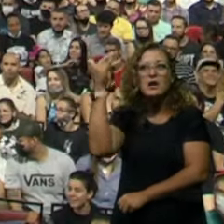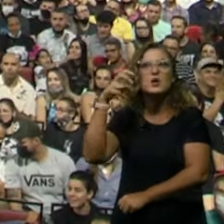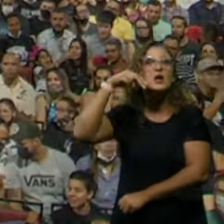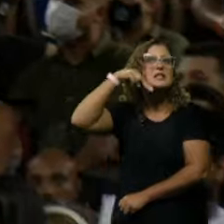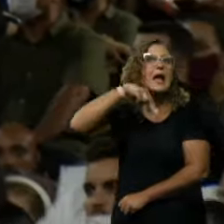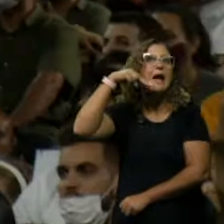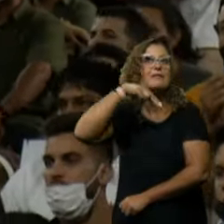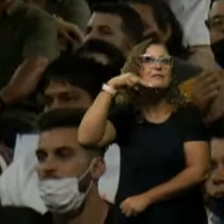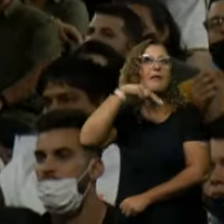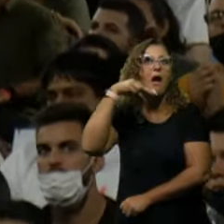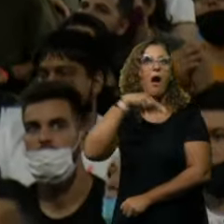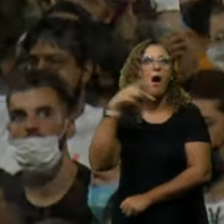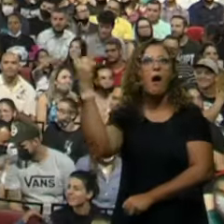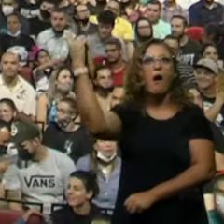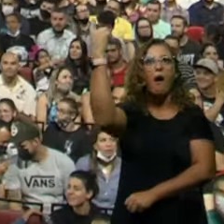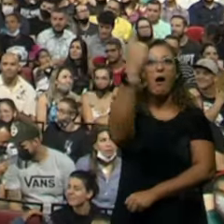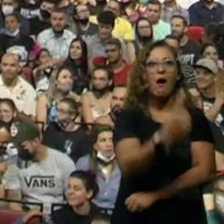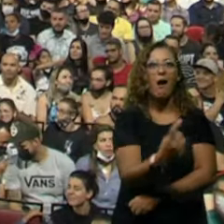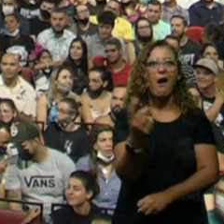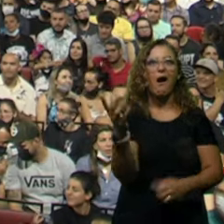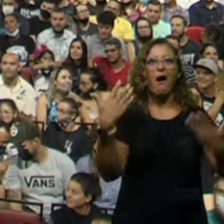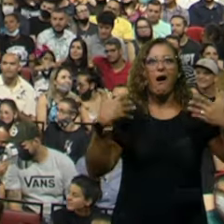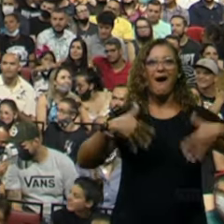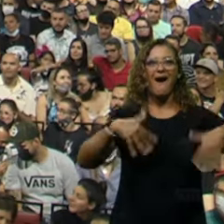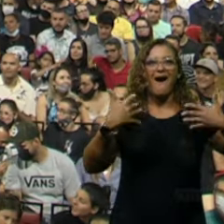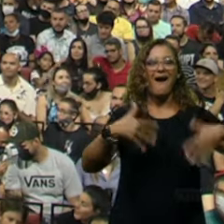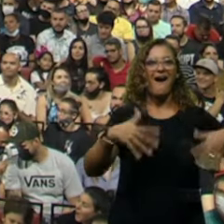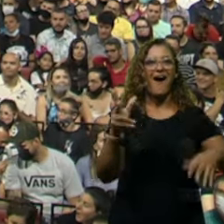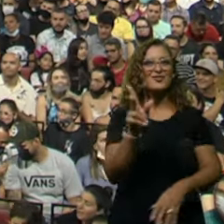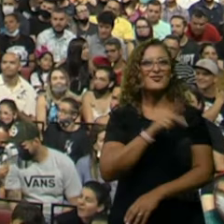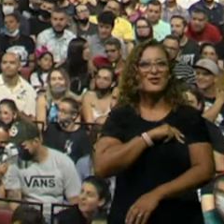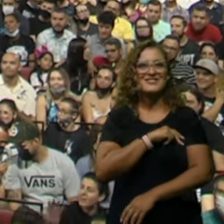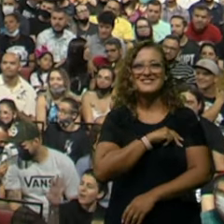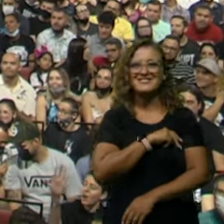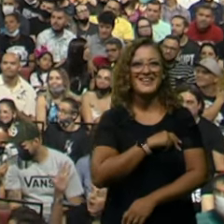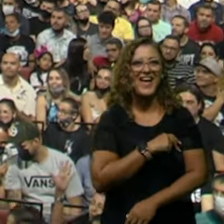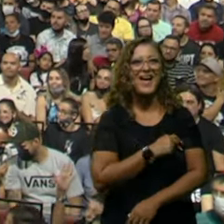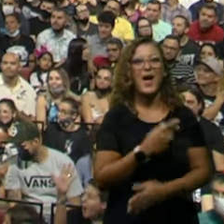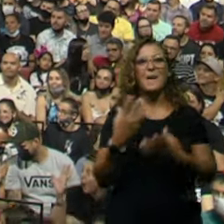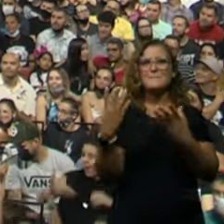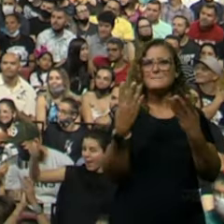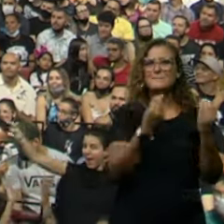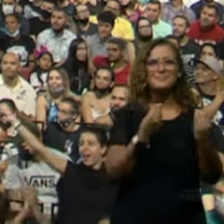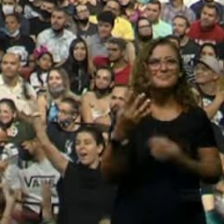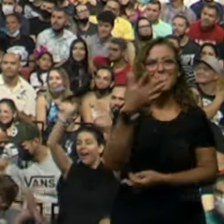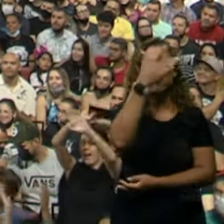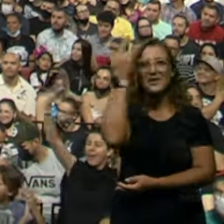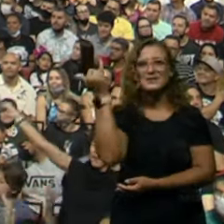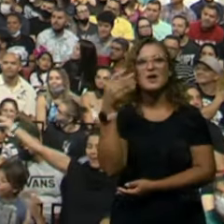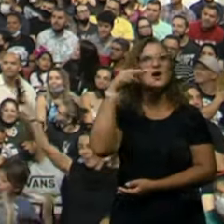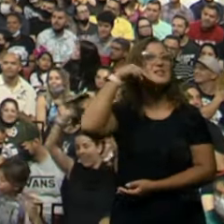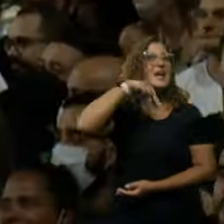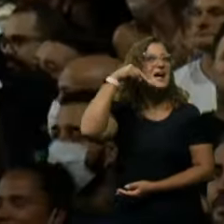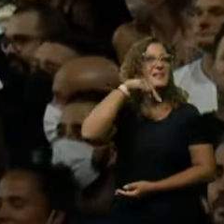160 260 pessoas do nordeste Cadê eles caderno